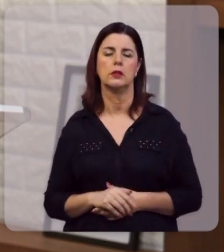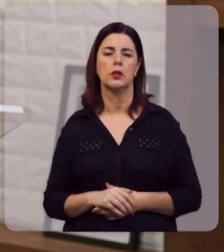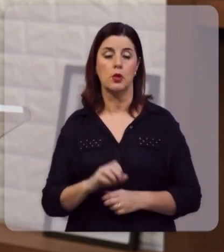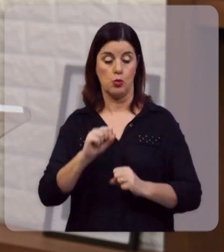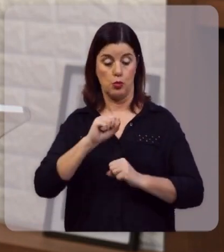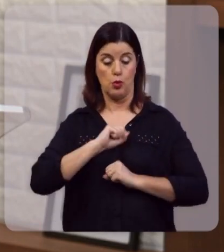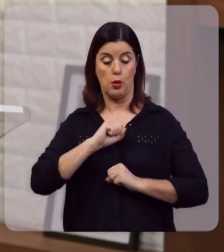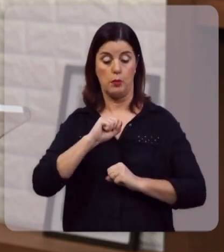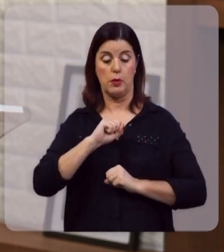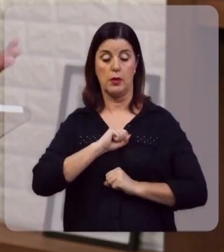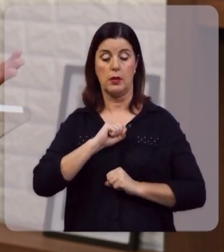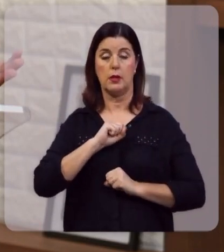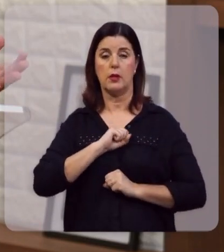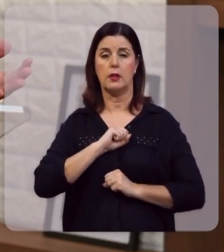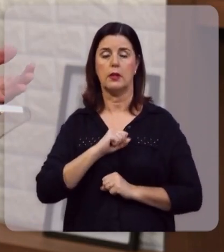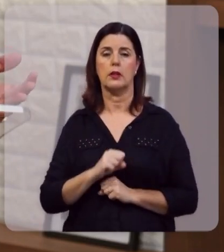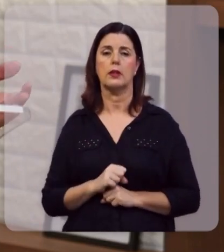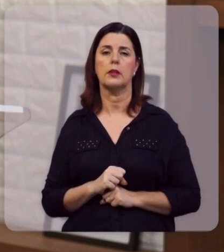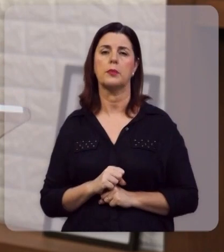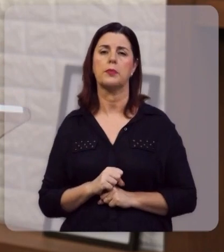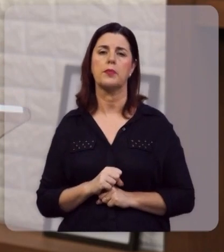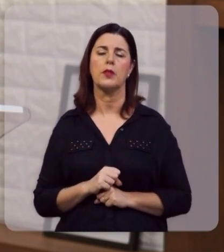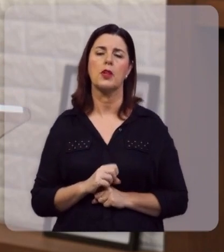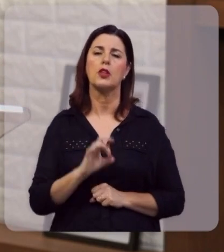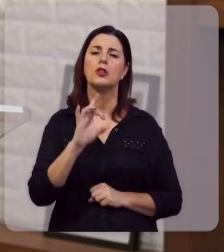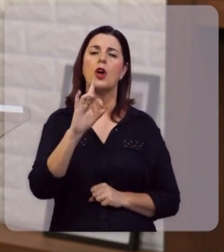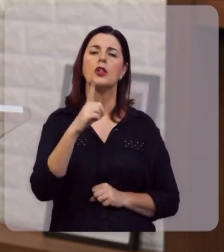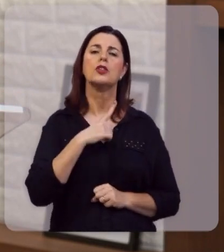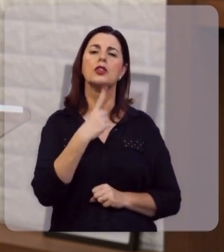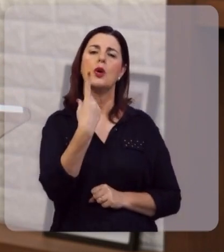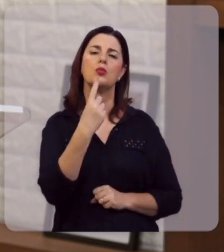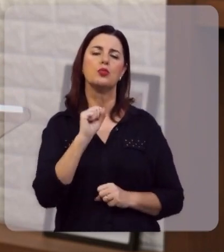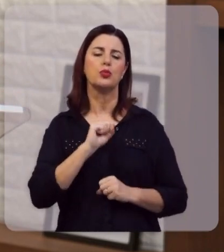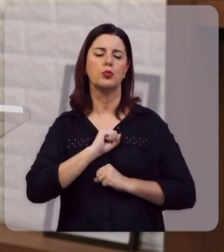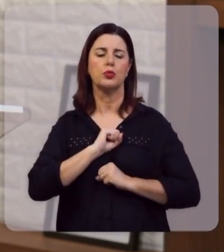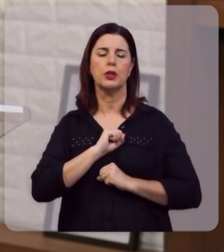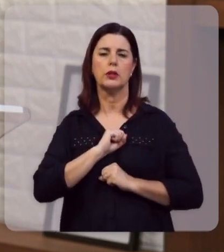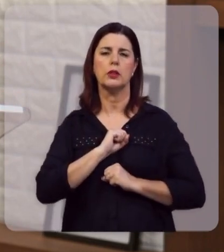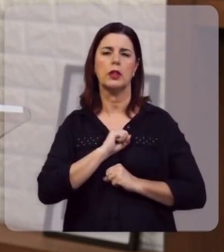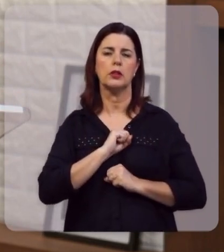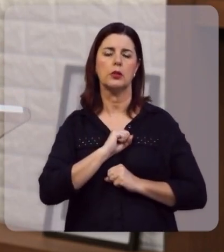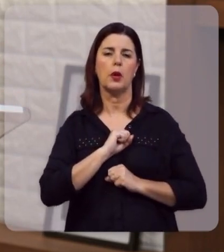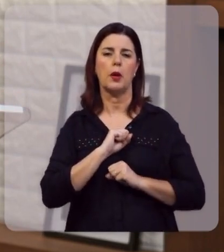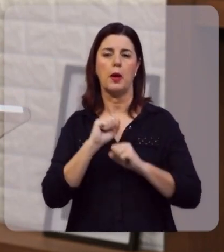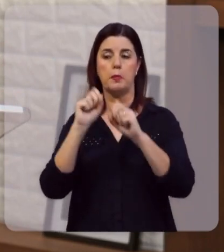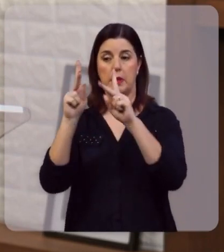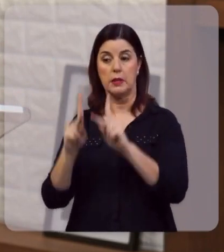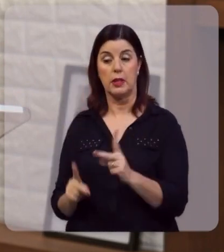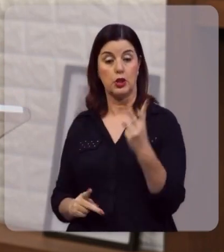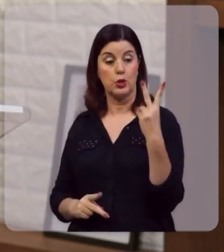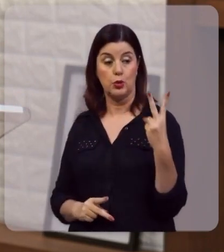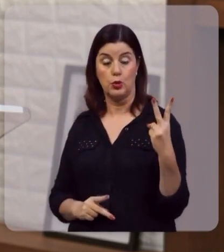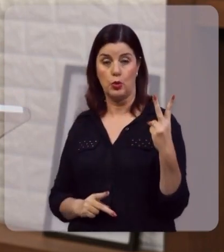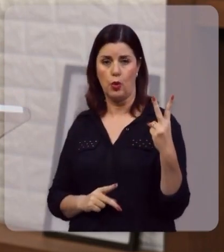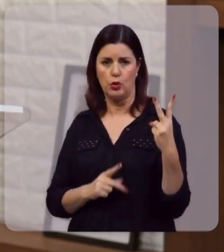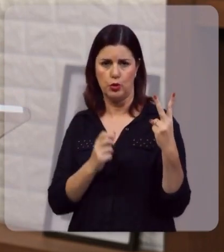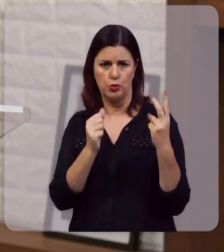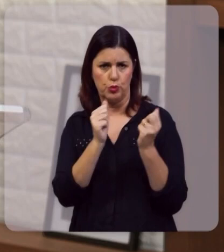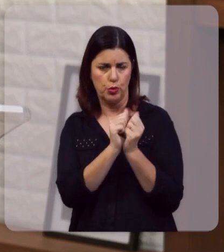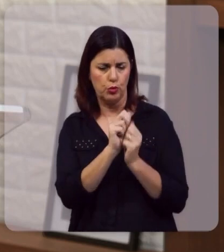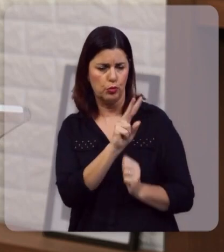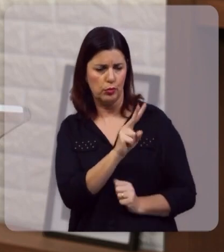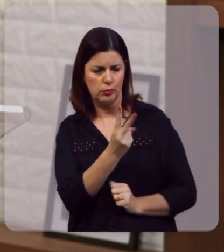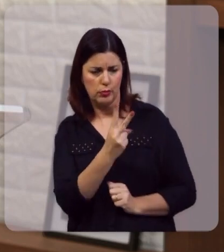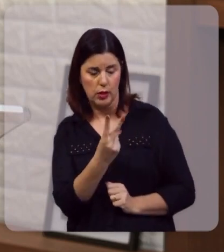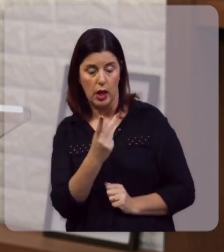sumos sacerdotes Anás e Caifás. Olha, só tinha um sumo sacerdote. A presença de dois, concomitantemente, já